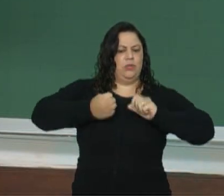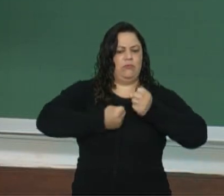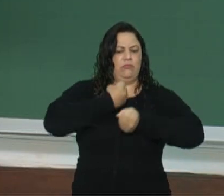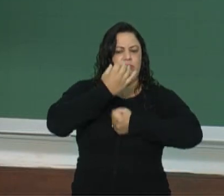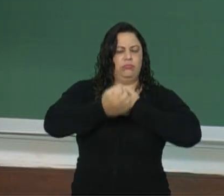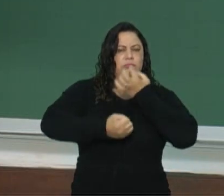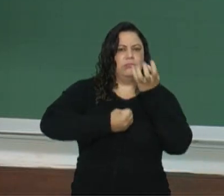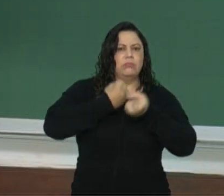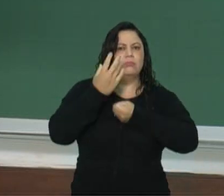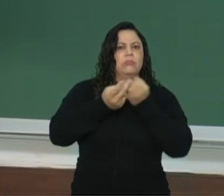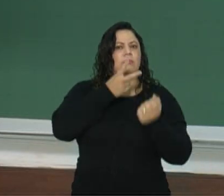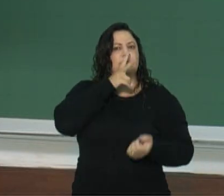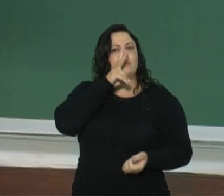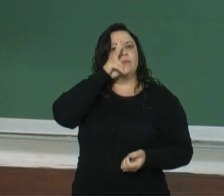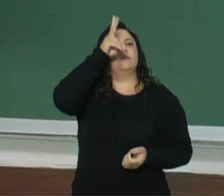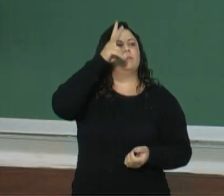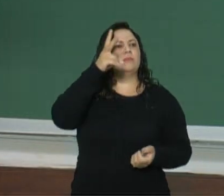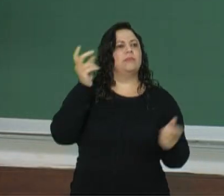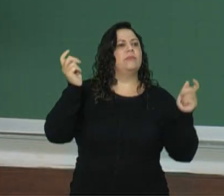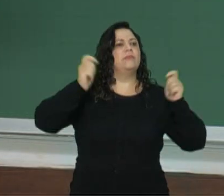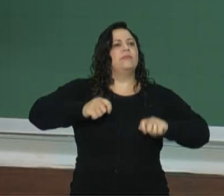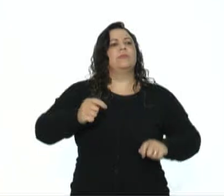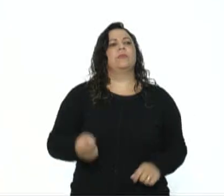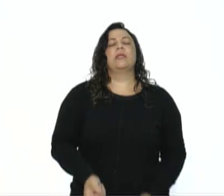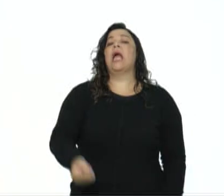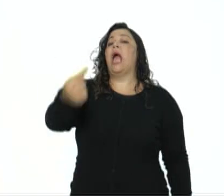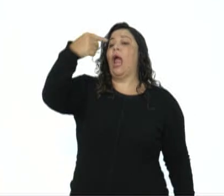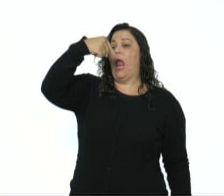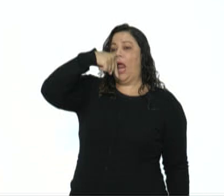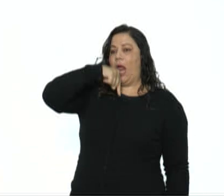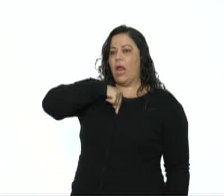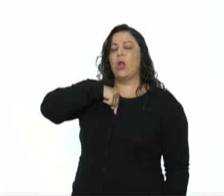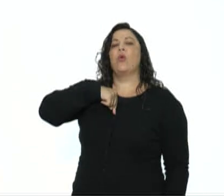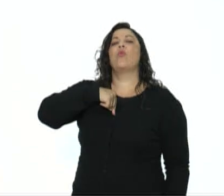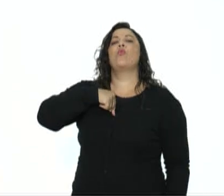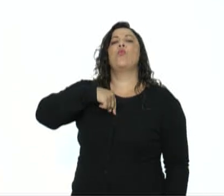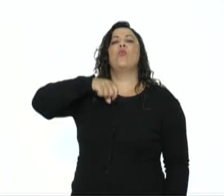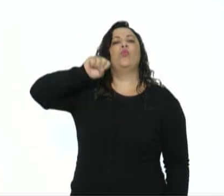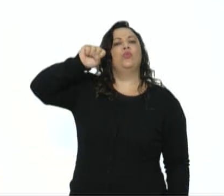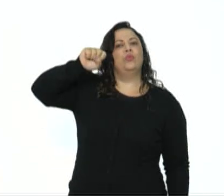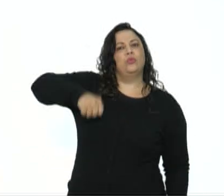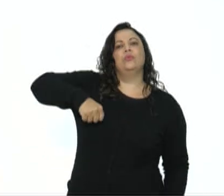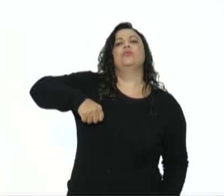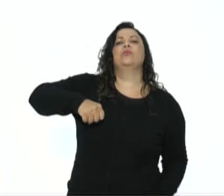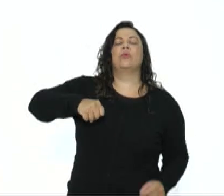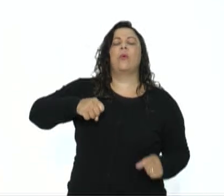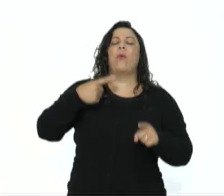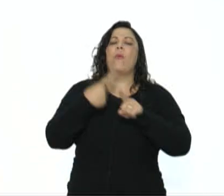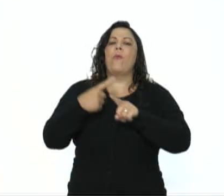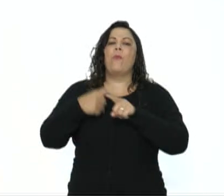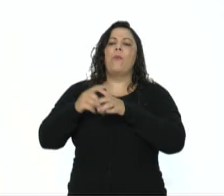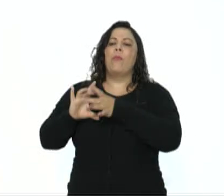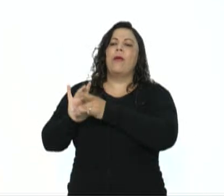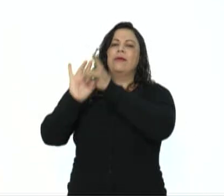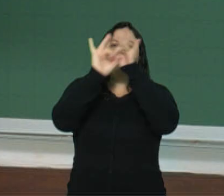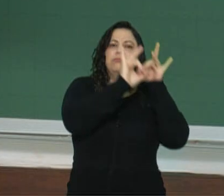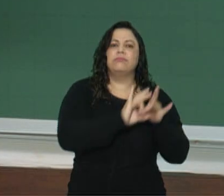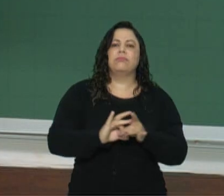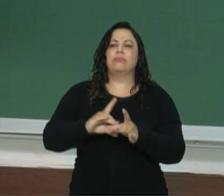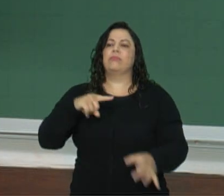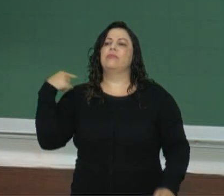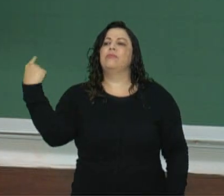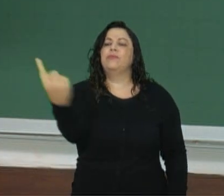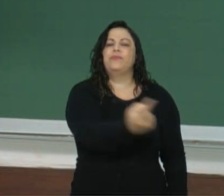bem forte, que é essa daqui. Sou porque somos. Ou seja, na ética Ubuntu,